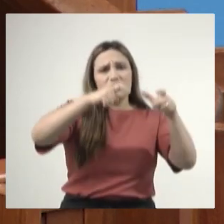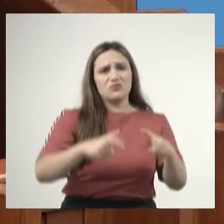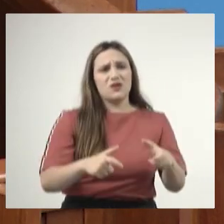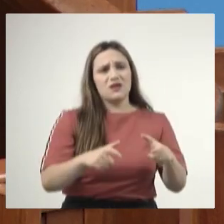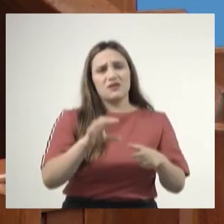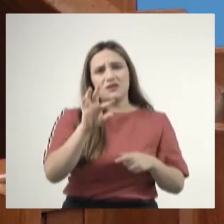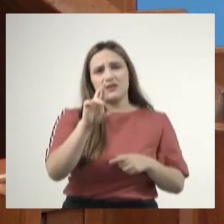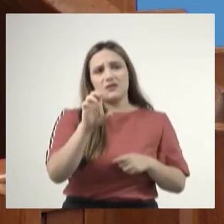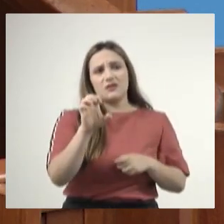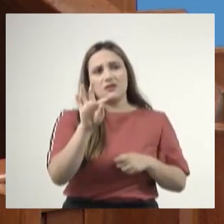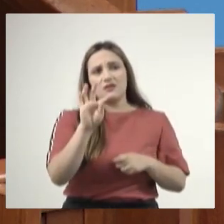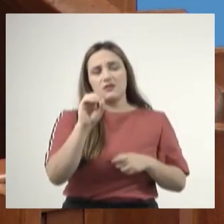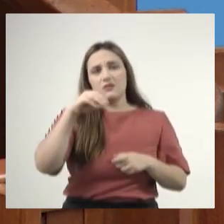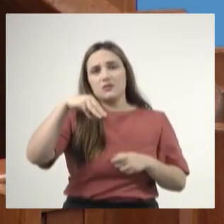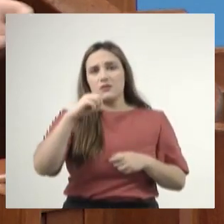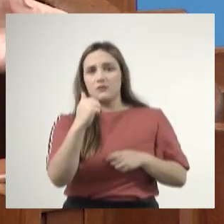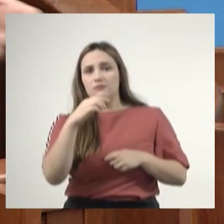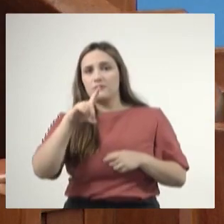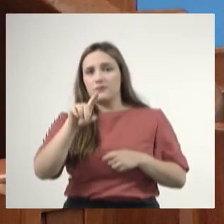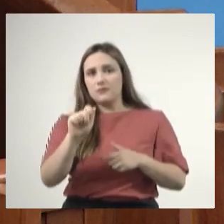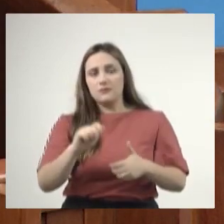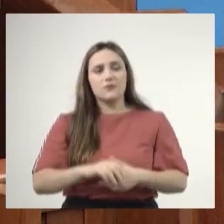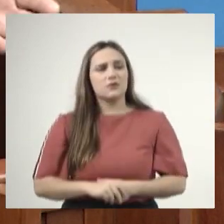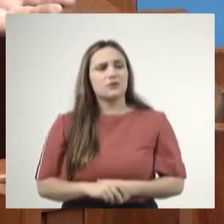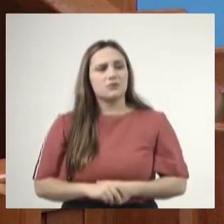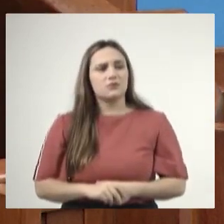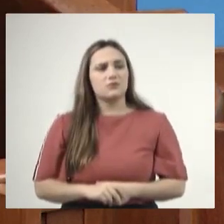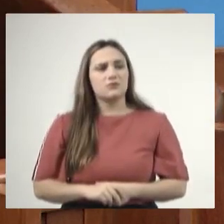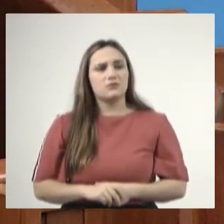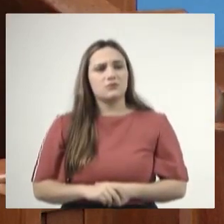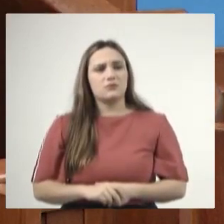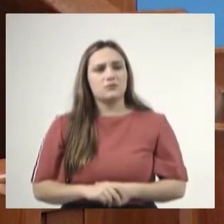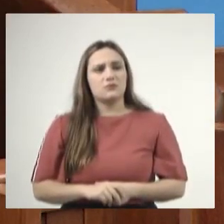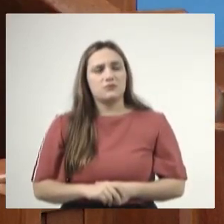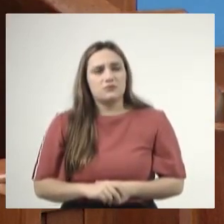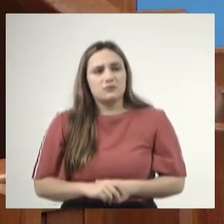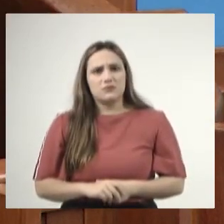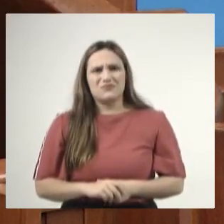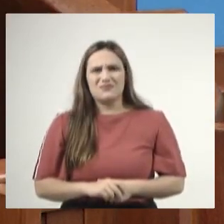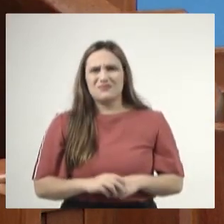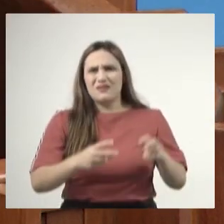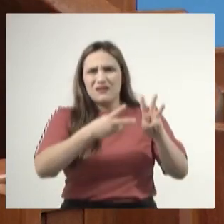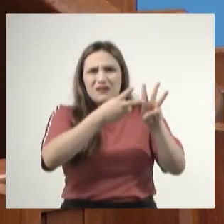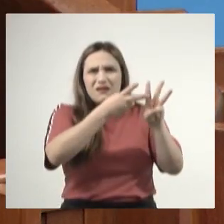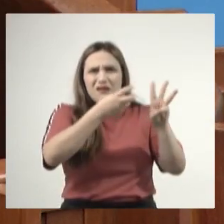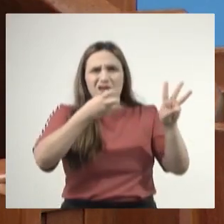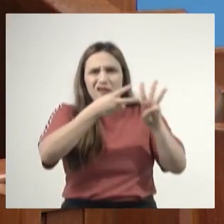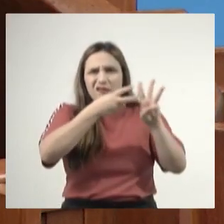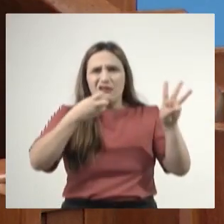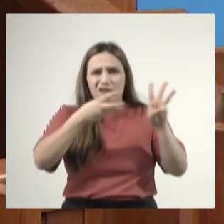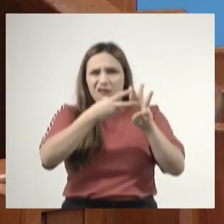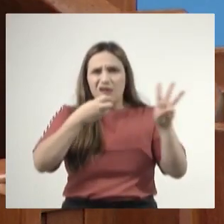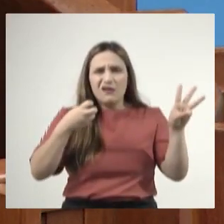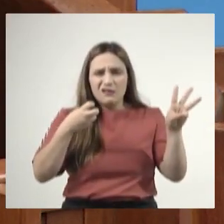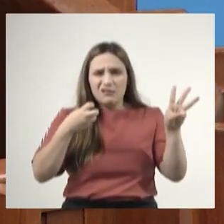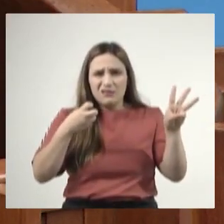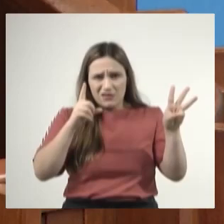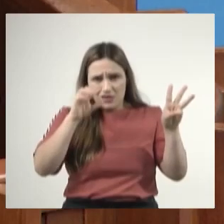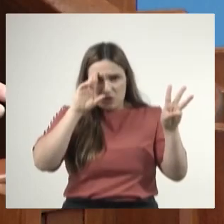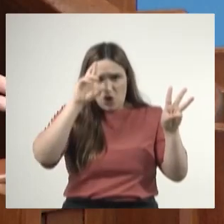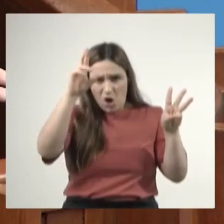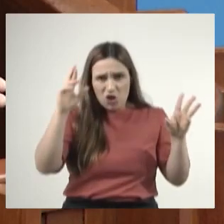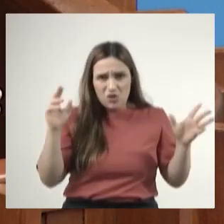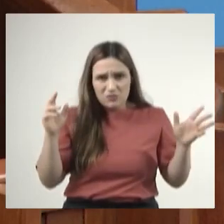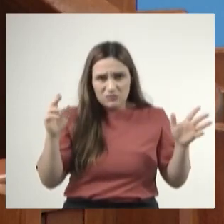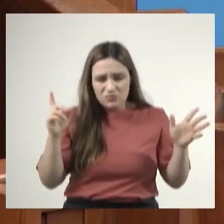deputado Antônio Vaz, retomada do quê, se ele nunca foi dono de nada? ele é primitivo aqui, mas nunca